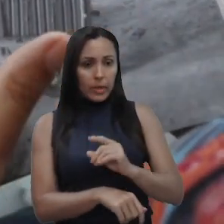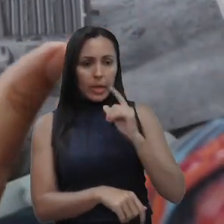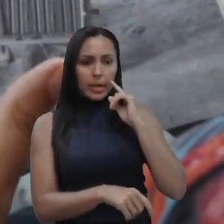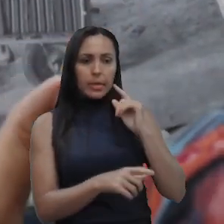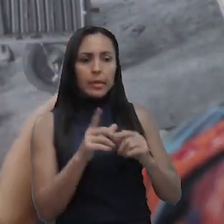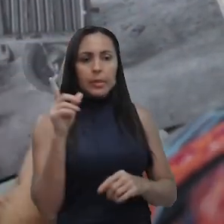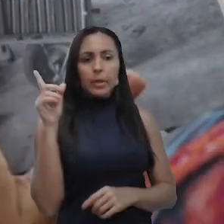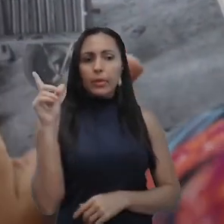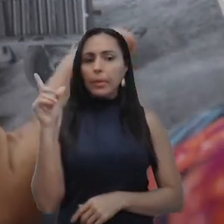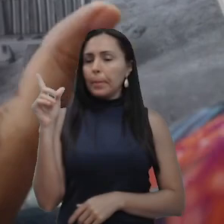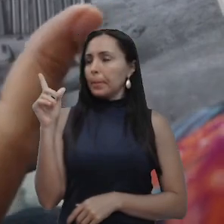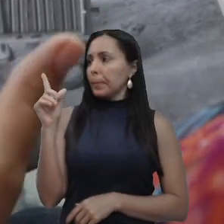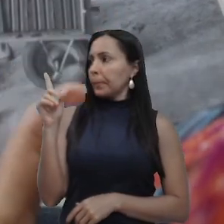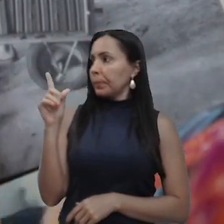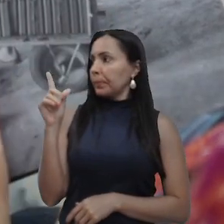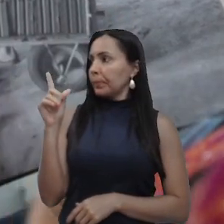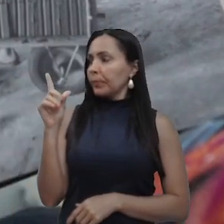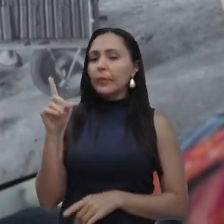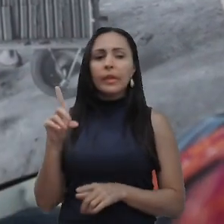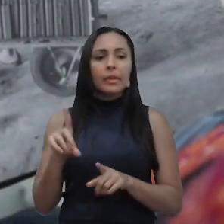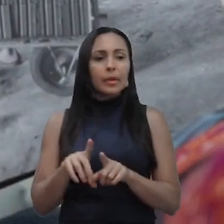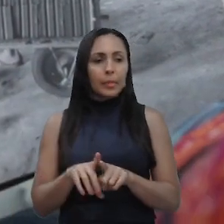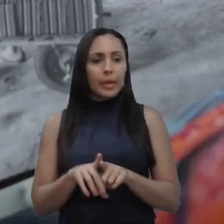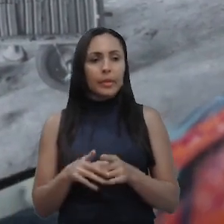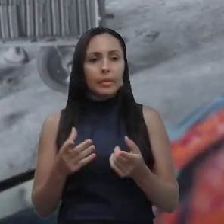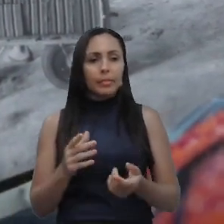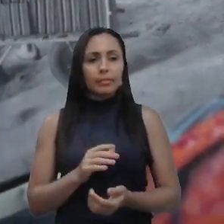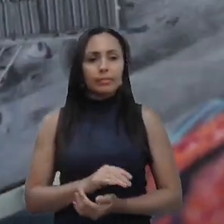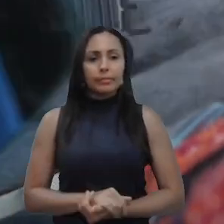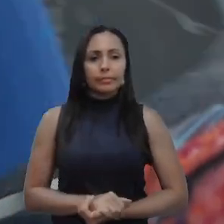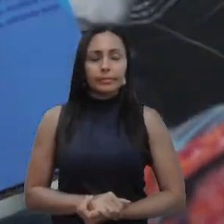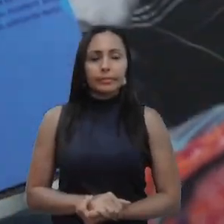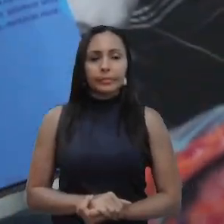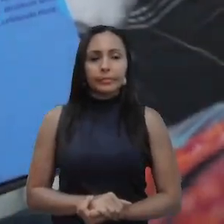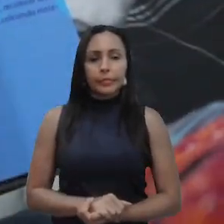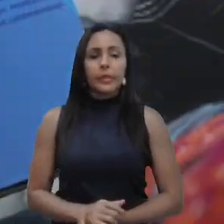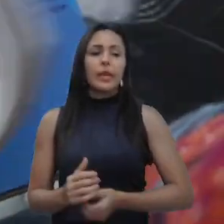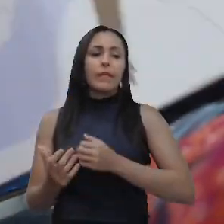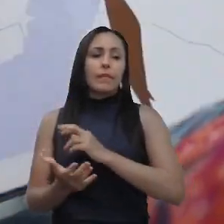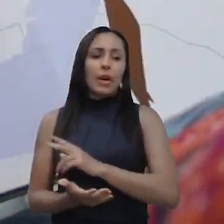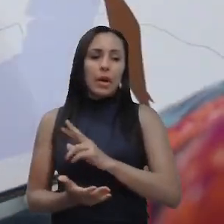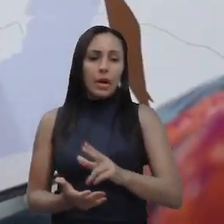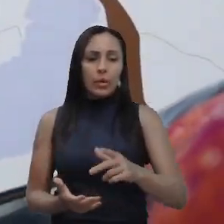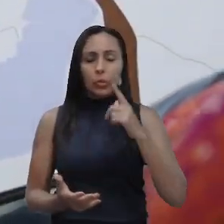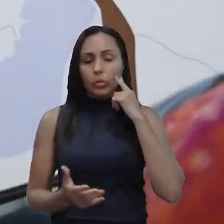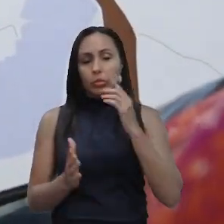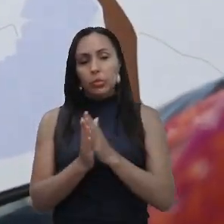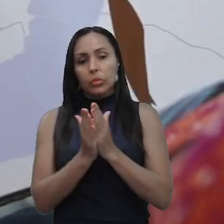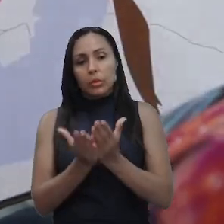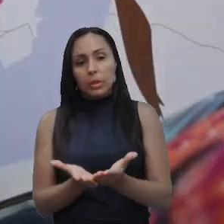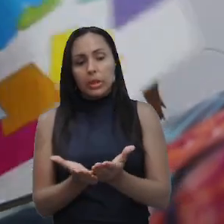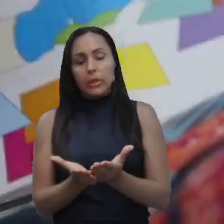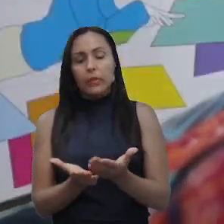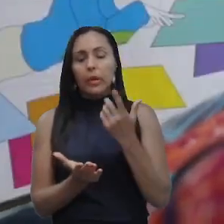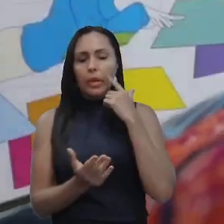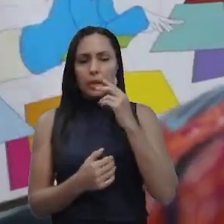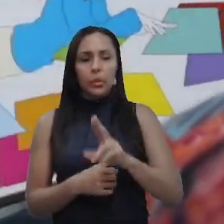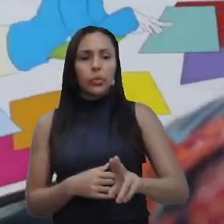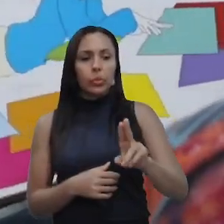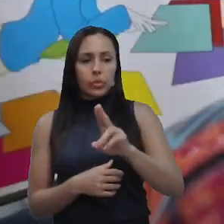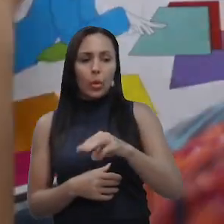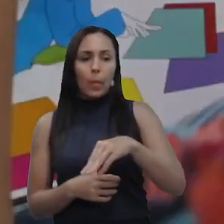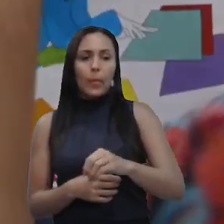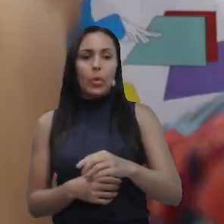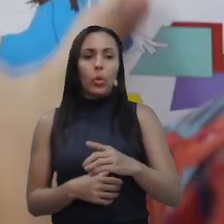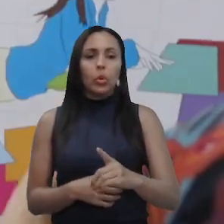também, ó, para mostrar o rosto da criança. Então, em vários outros momentos do livro, ele usa o grid modular, mas em